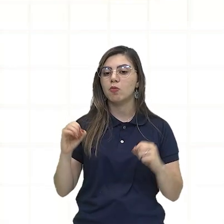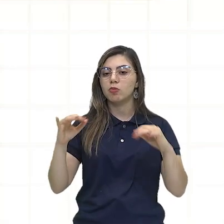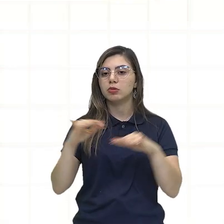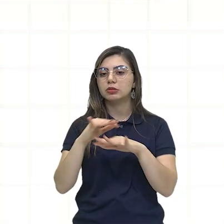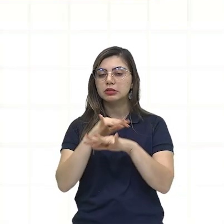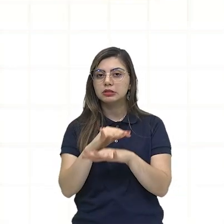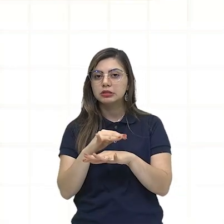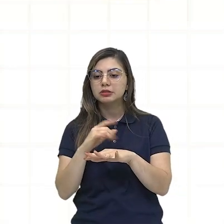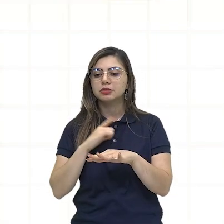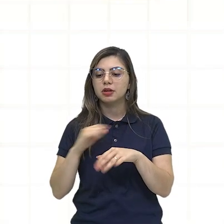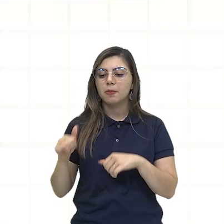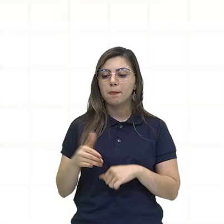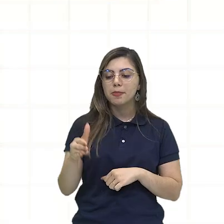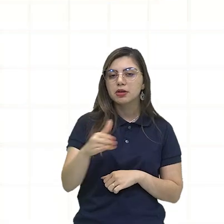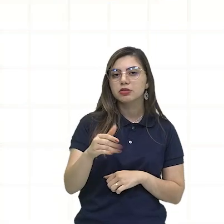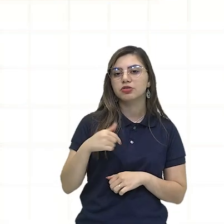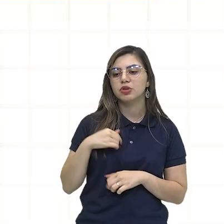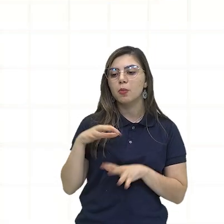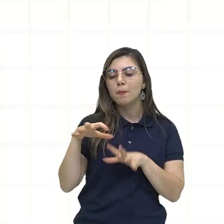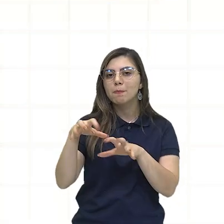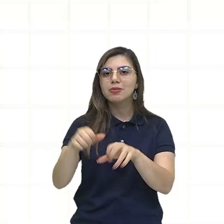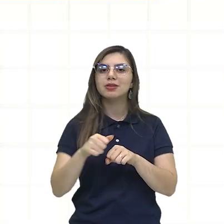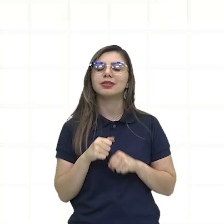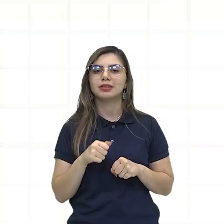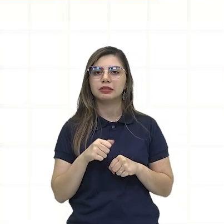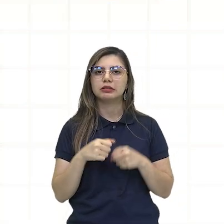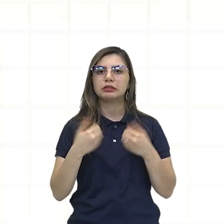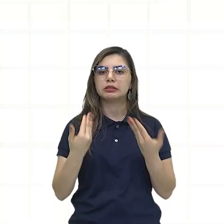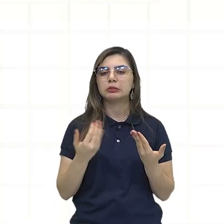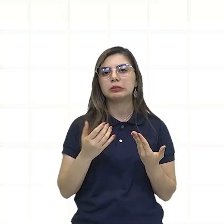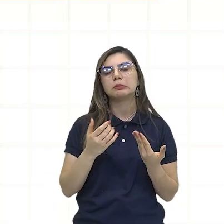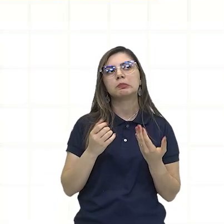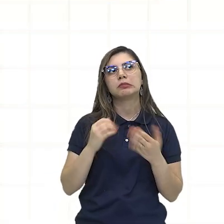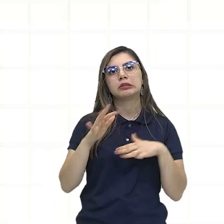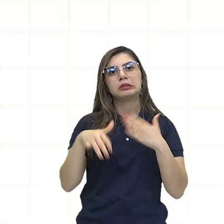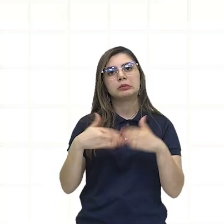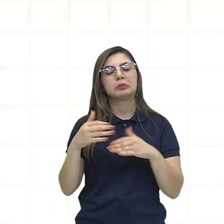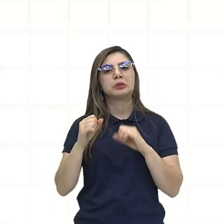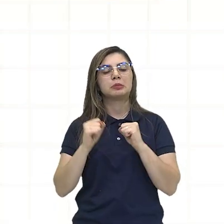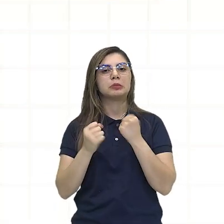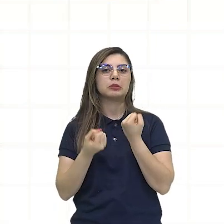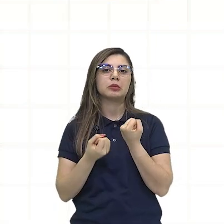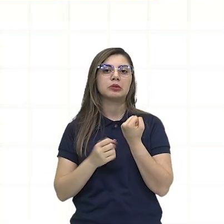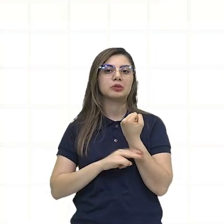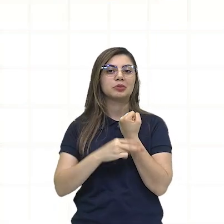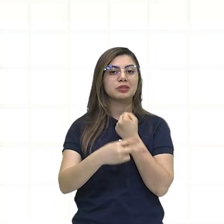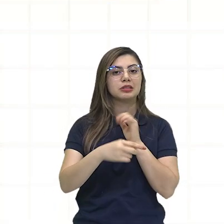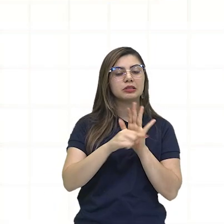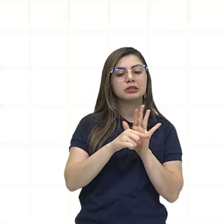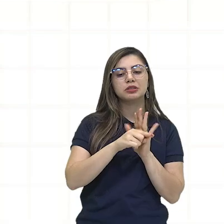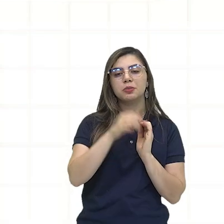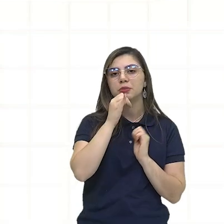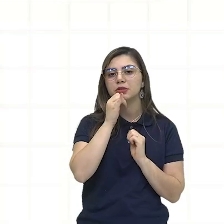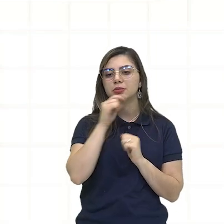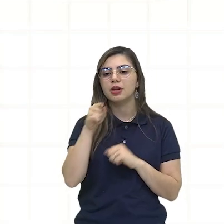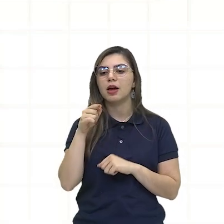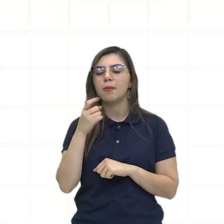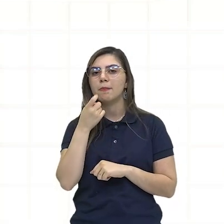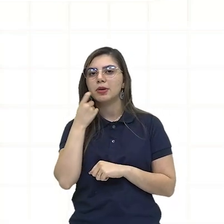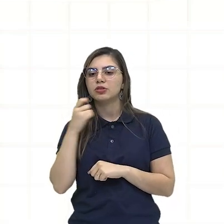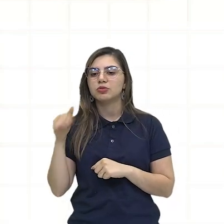do seu habitat natural. E isso pode trazer consequências como a extinção, se